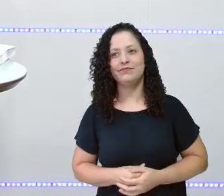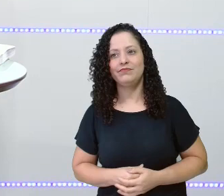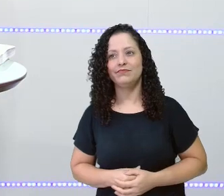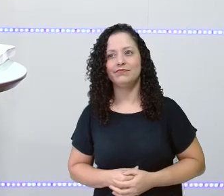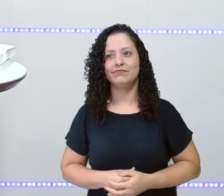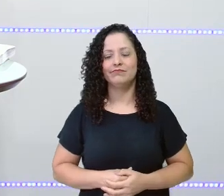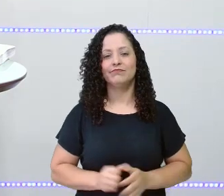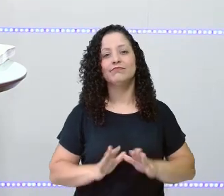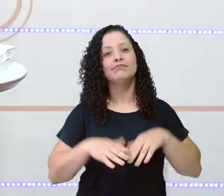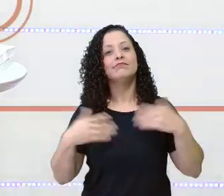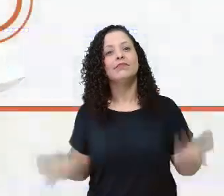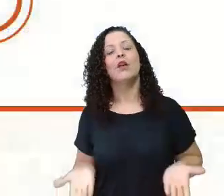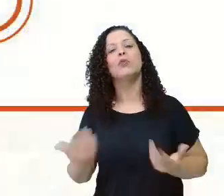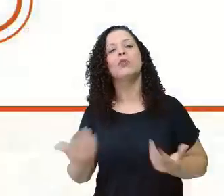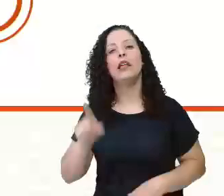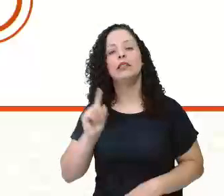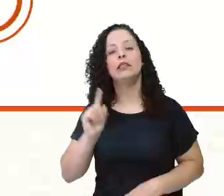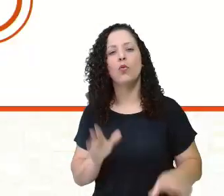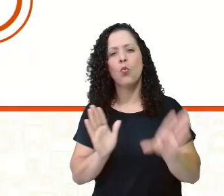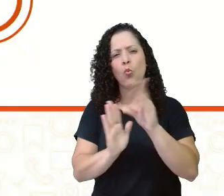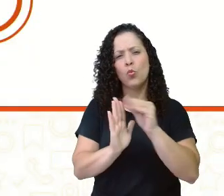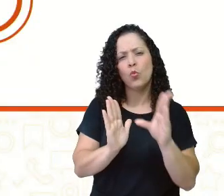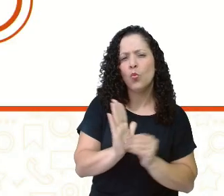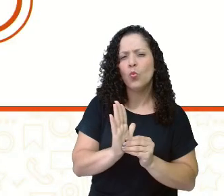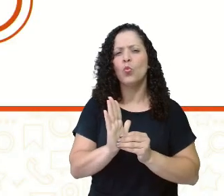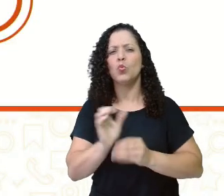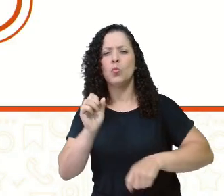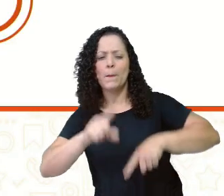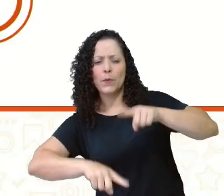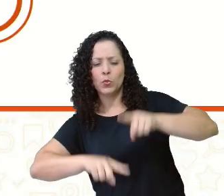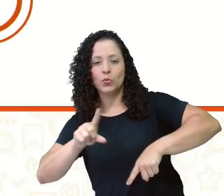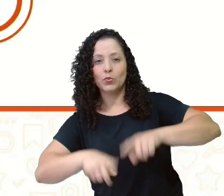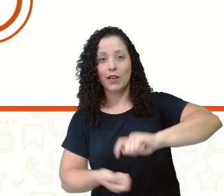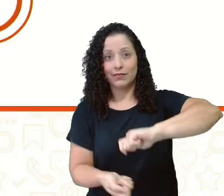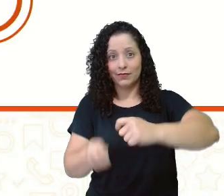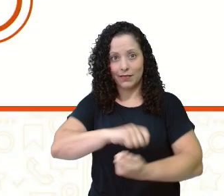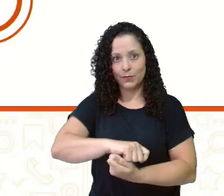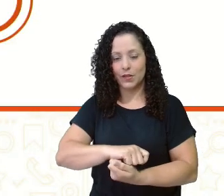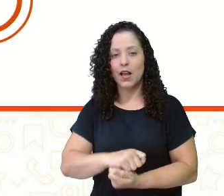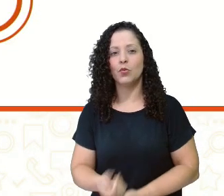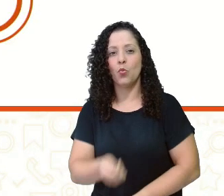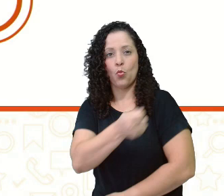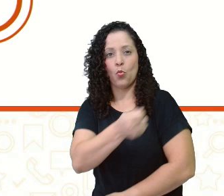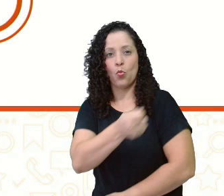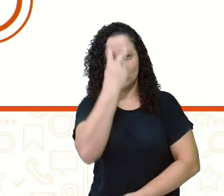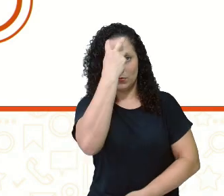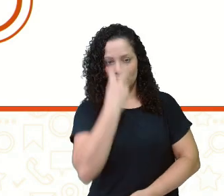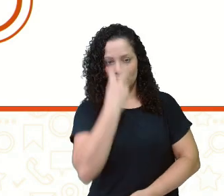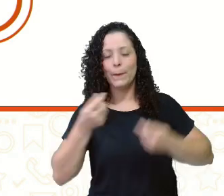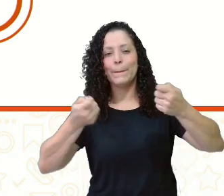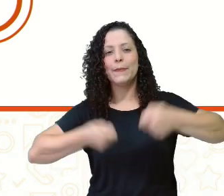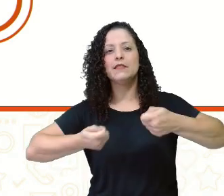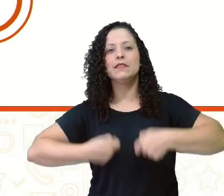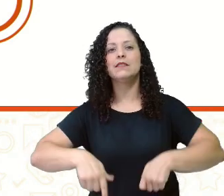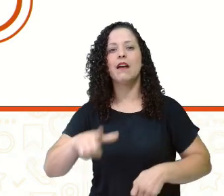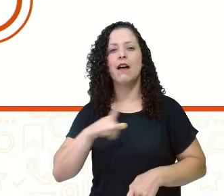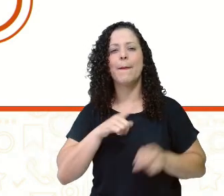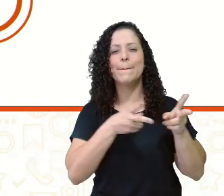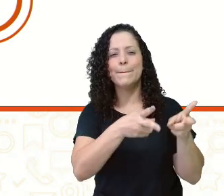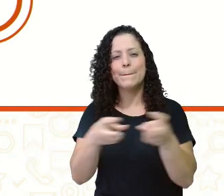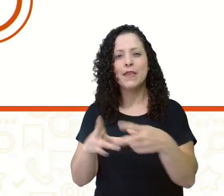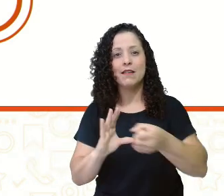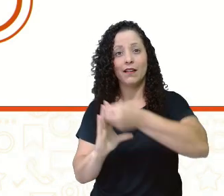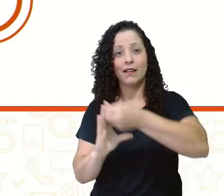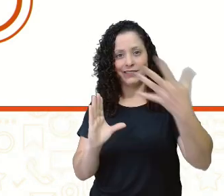Então, o material adaptado para o estudante com deficiência visual, ele precisa considerar alguns aspectos, como eu